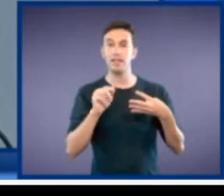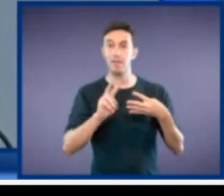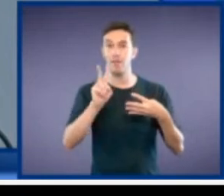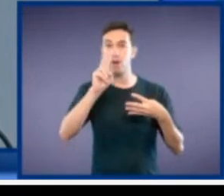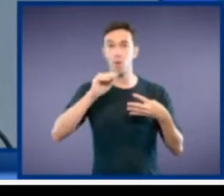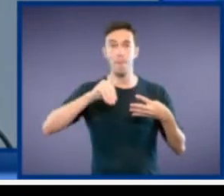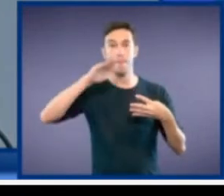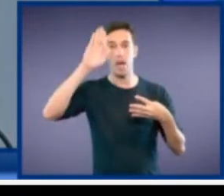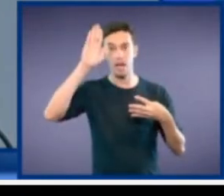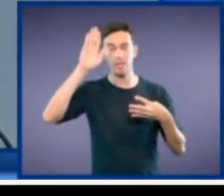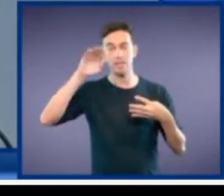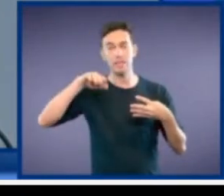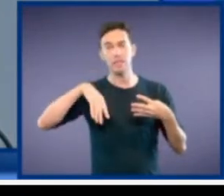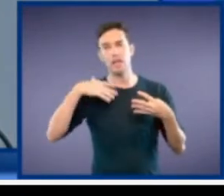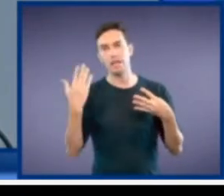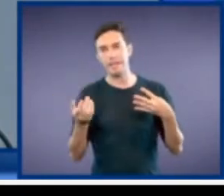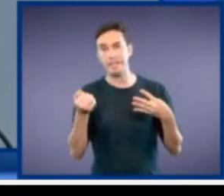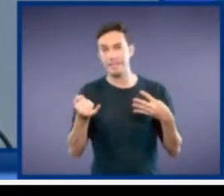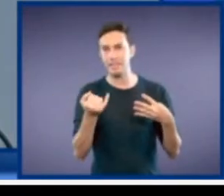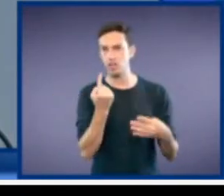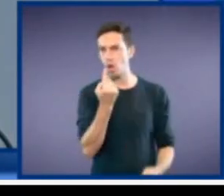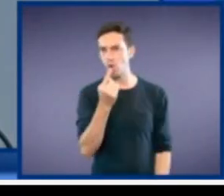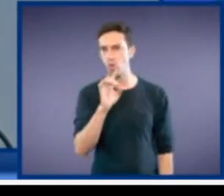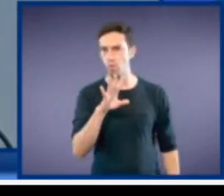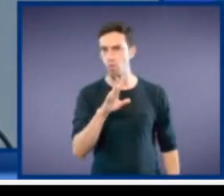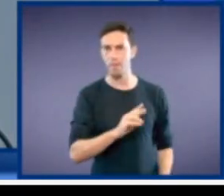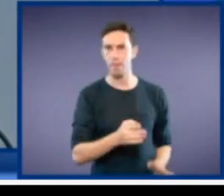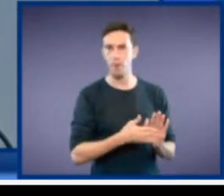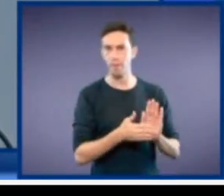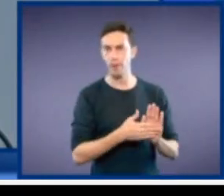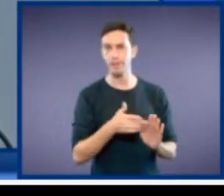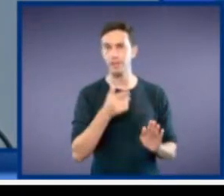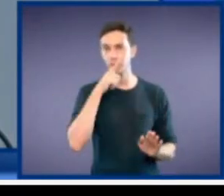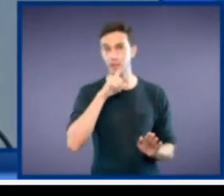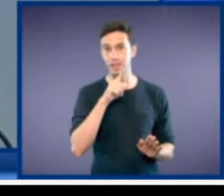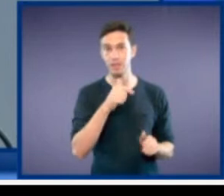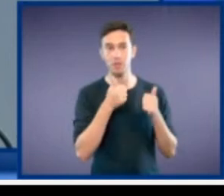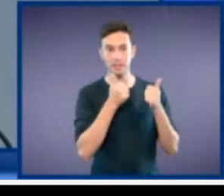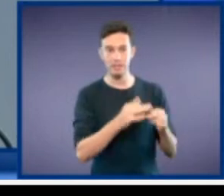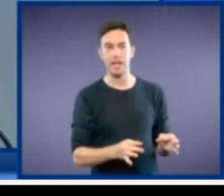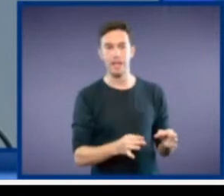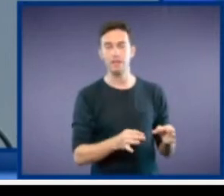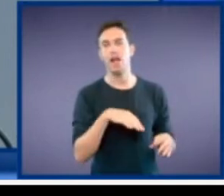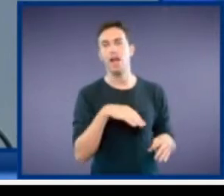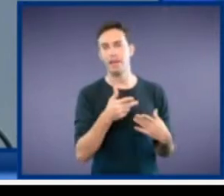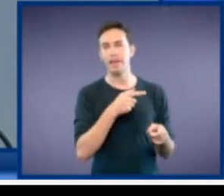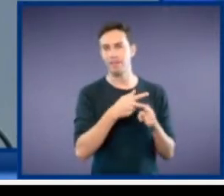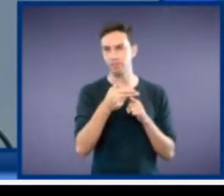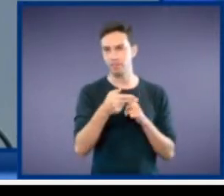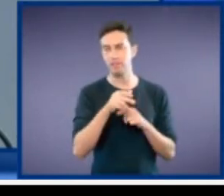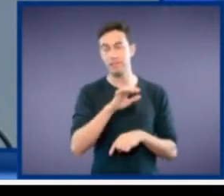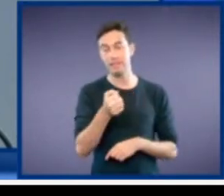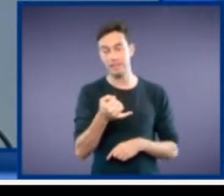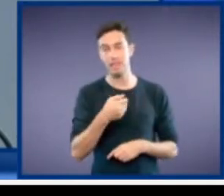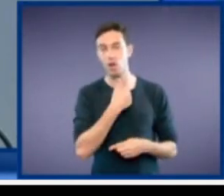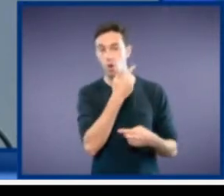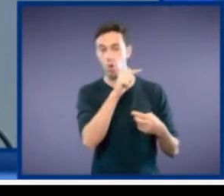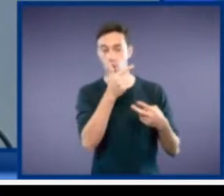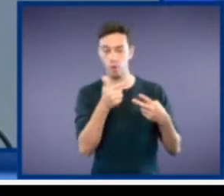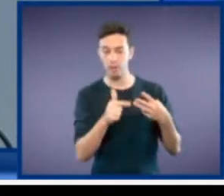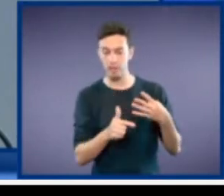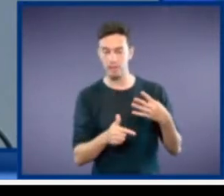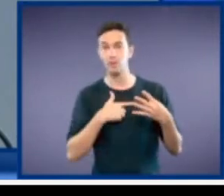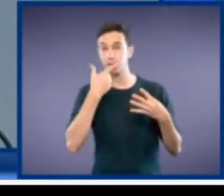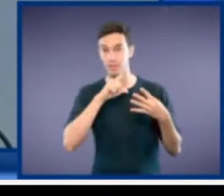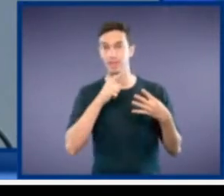Caso haja apenas uma proposta válida, esta será considerada vencedora. Caso hajam outras propostas válidas, a